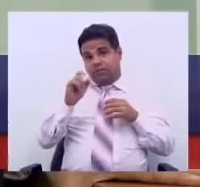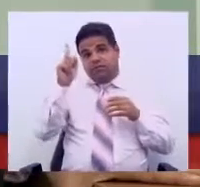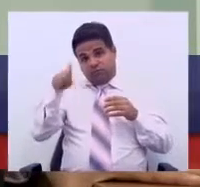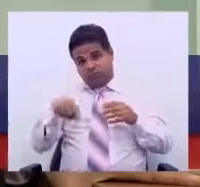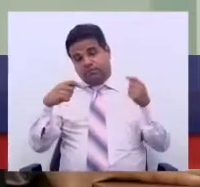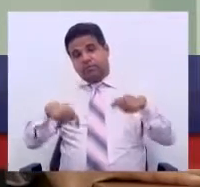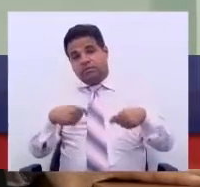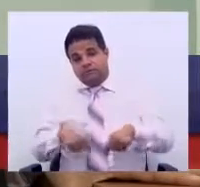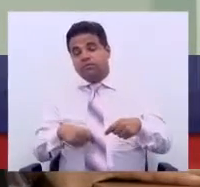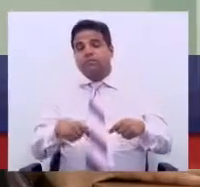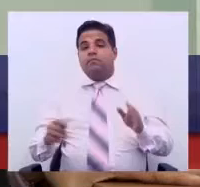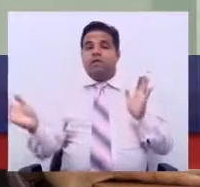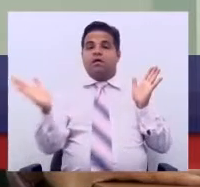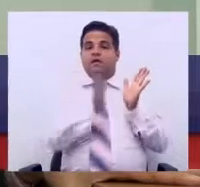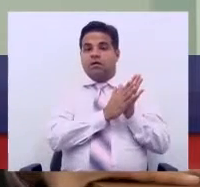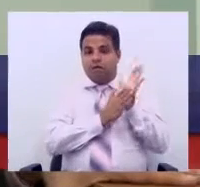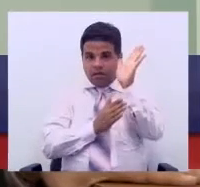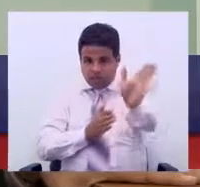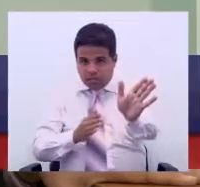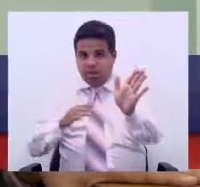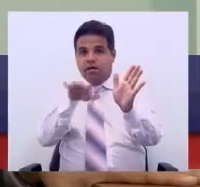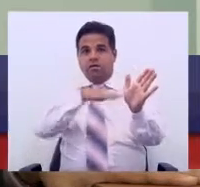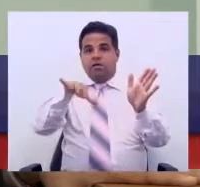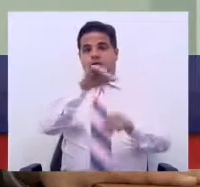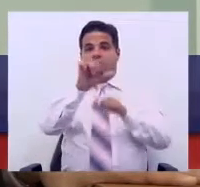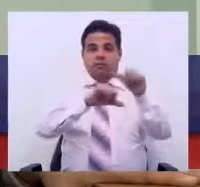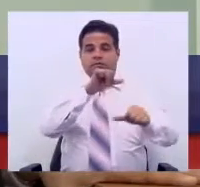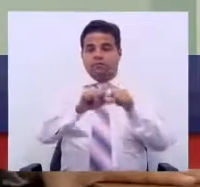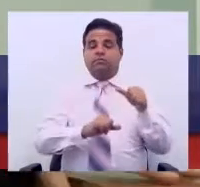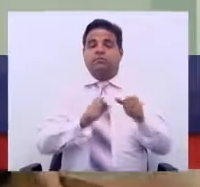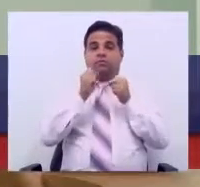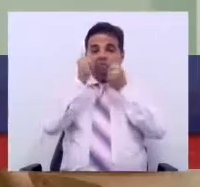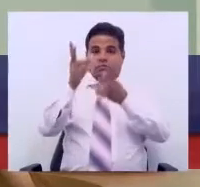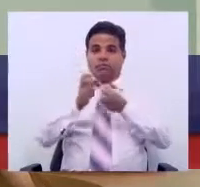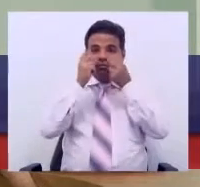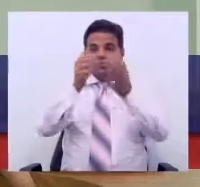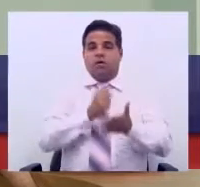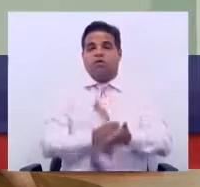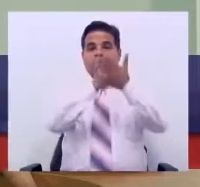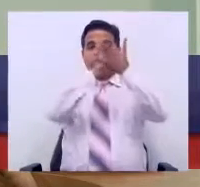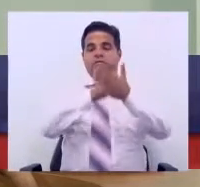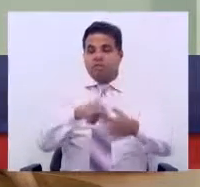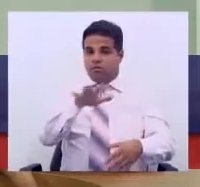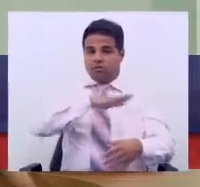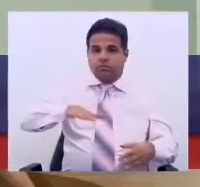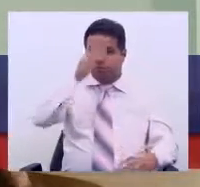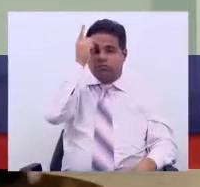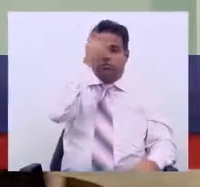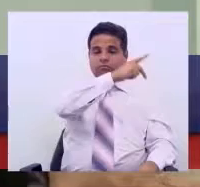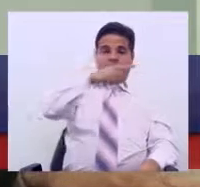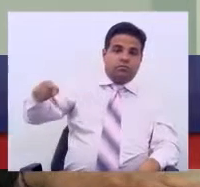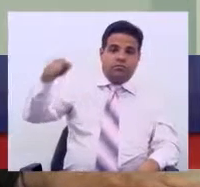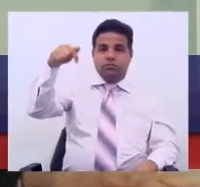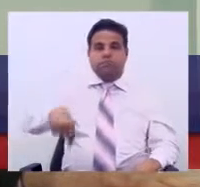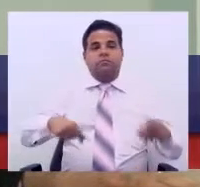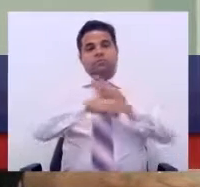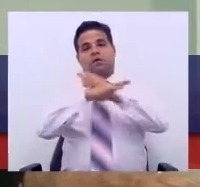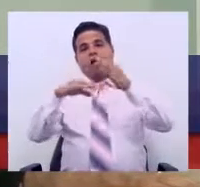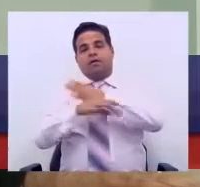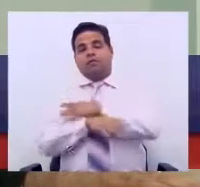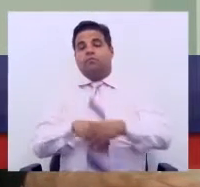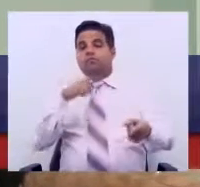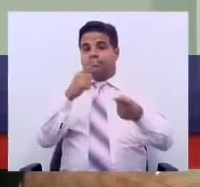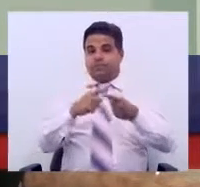caso, retificar sua informação levada ao público dessa cidade, aos munícipes,